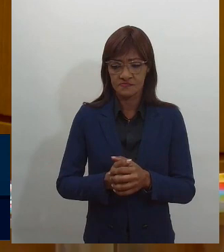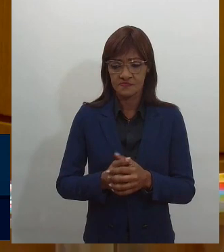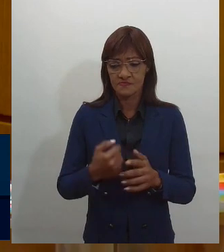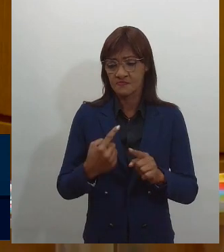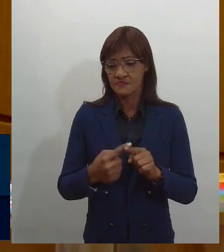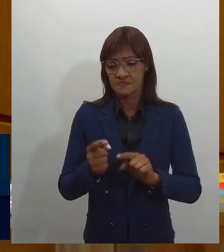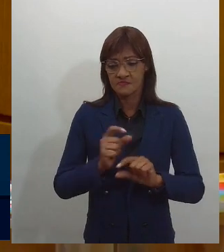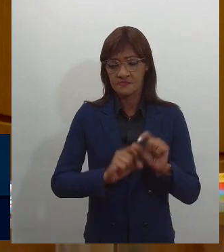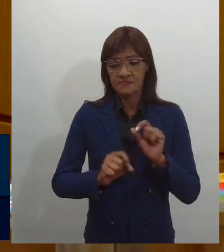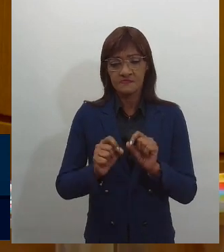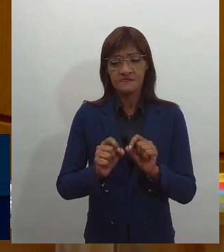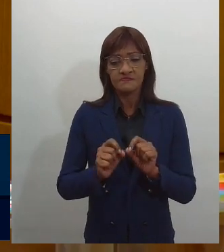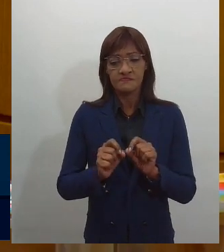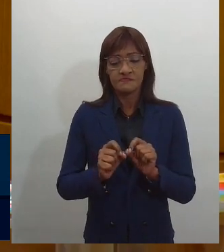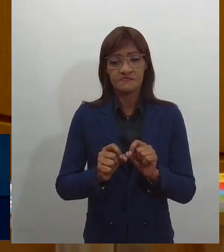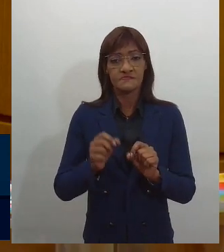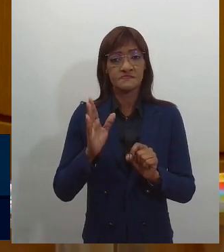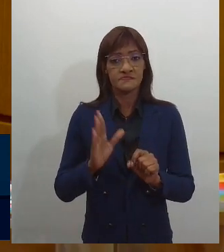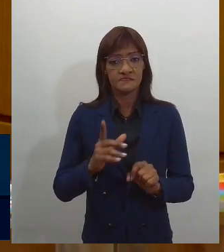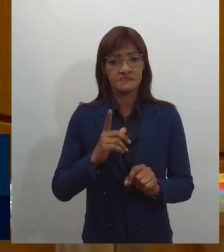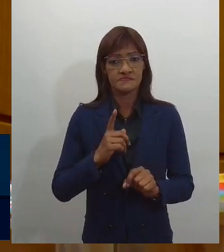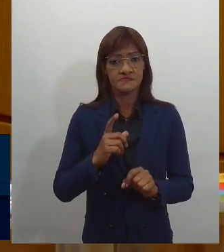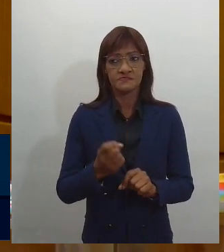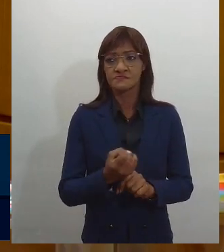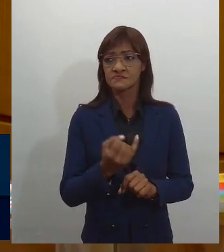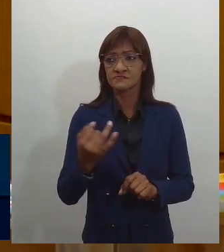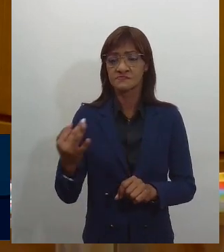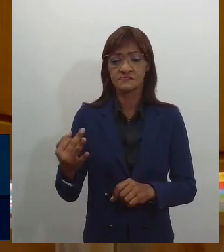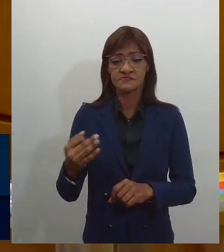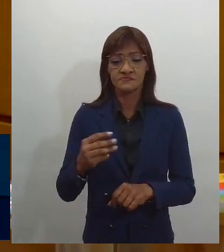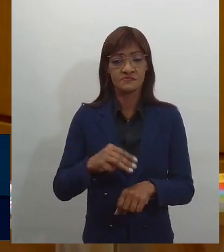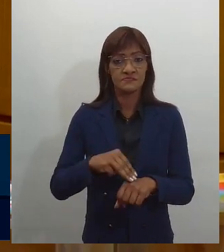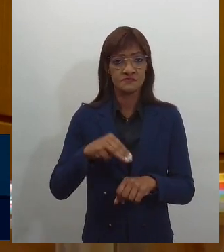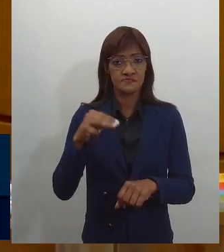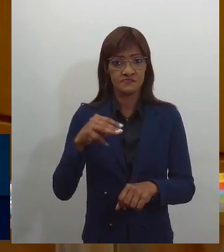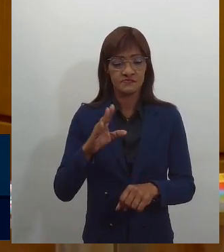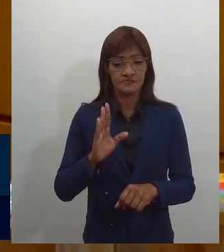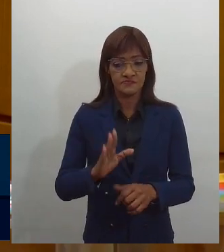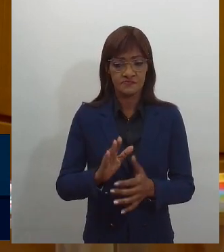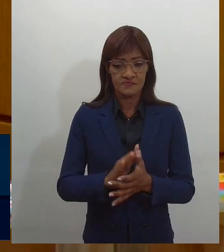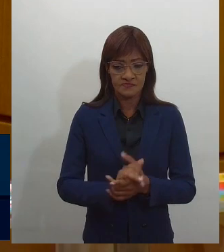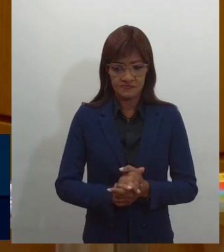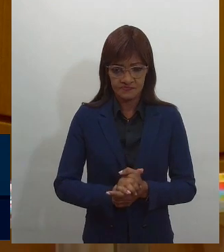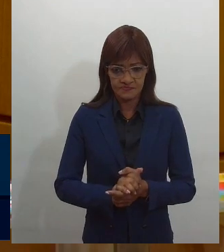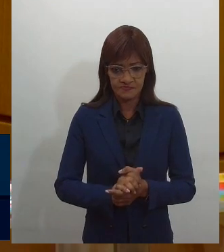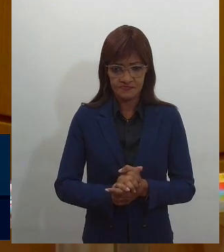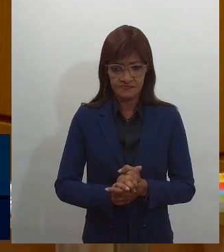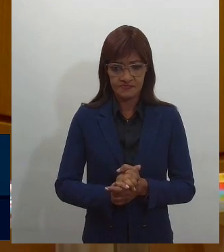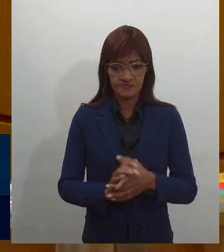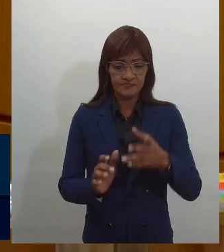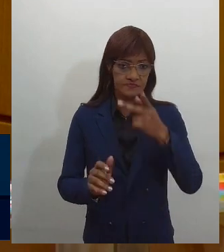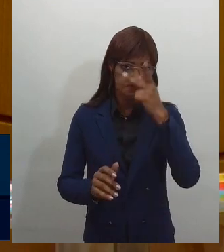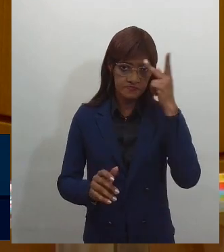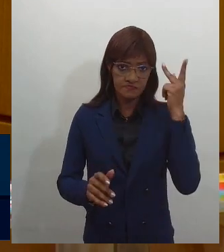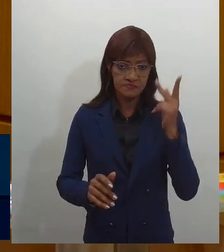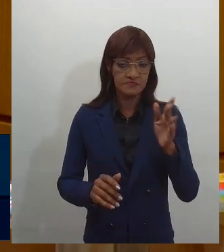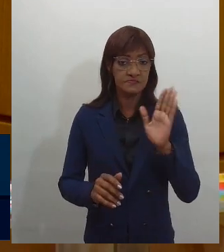dos mestres das culturas populares são pessoas idosas e